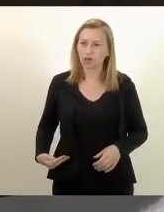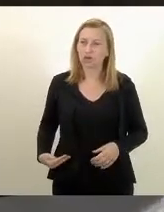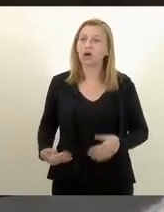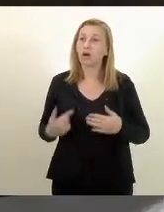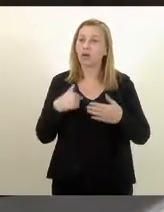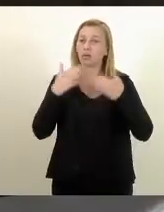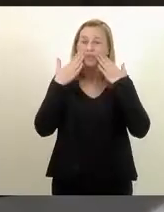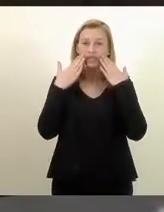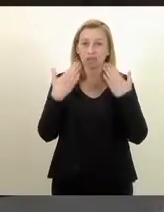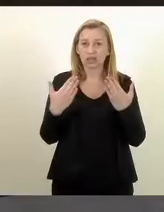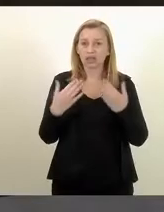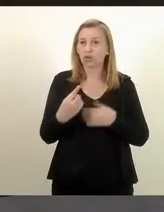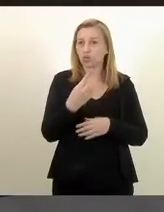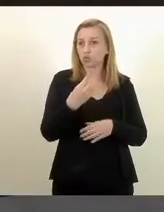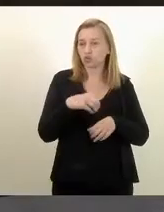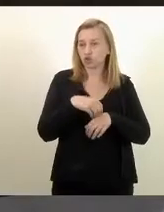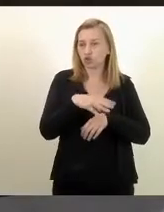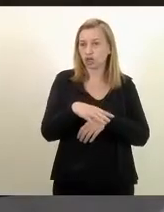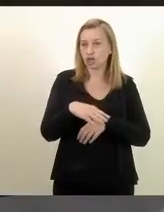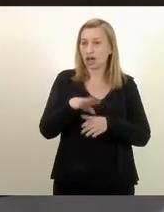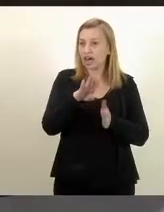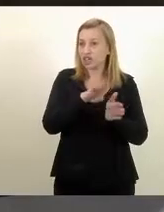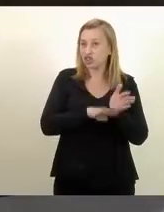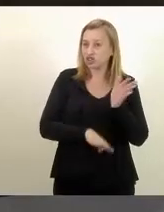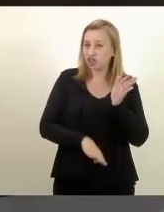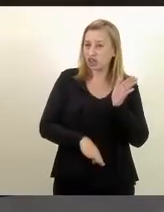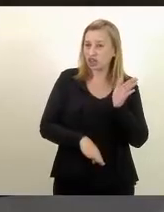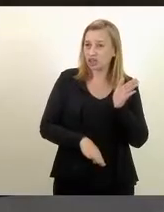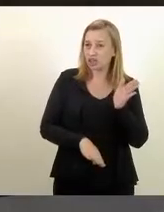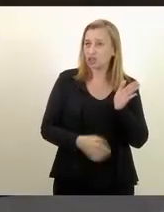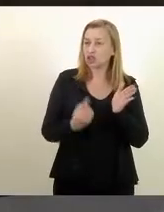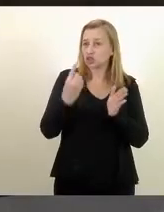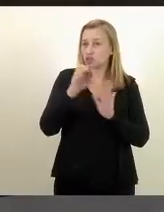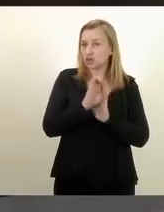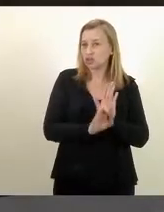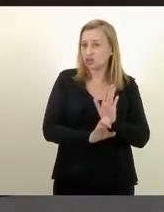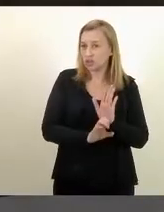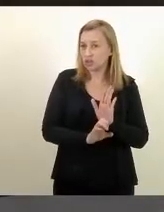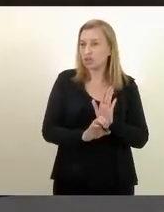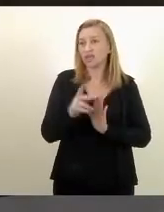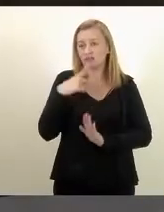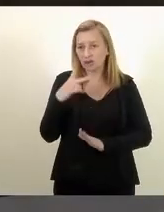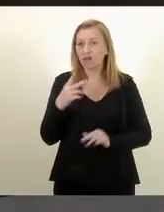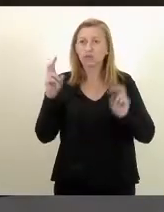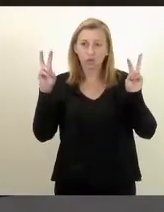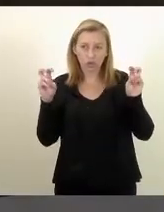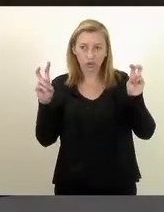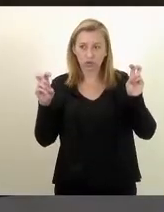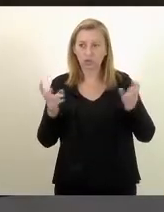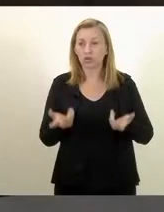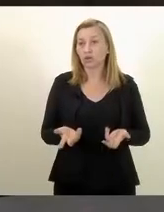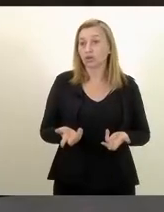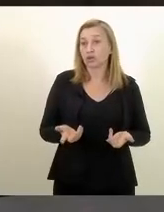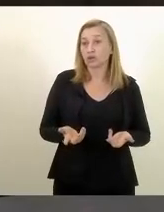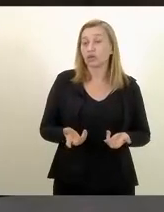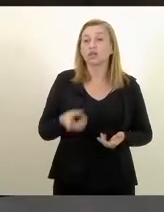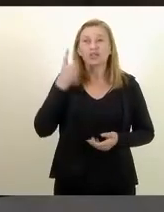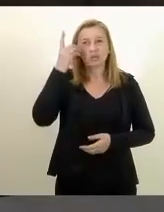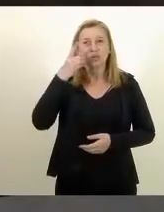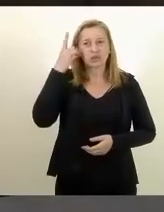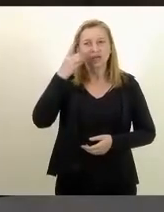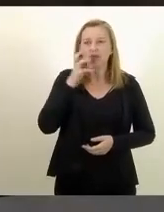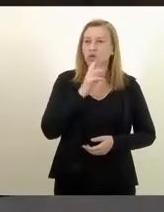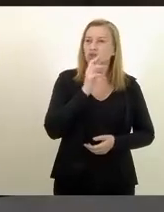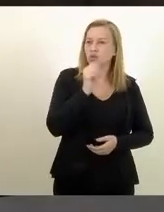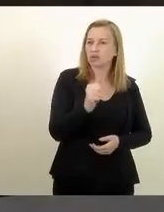apresentei em um dos destaques a retirada de uma das emendas que trata disso inclusive o deputado Rodrigo Amorim